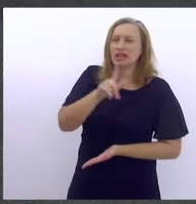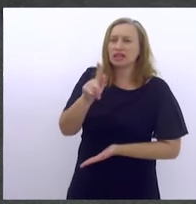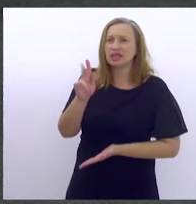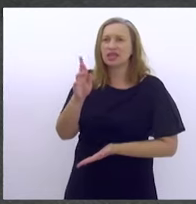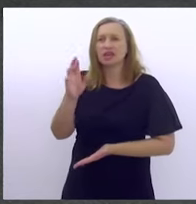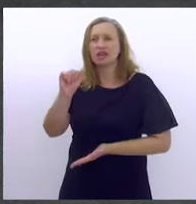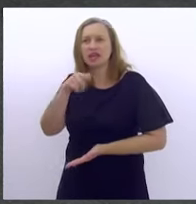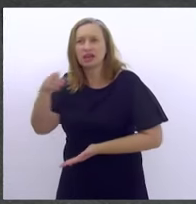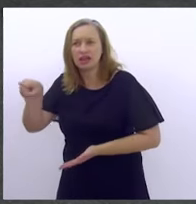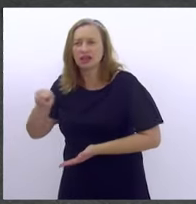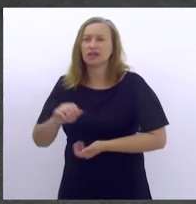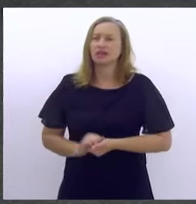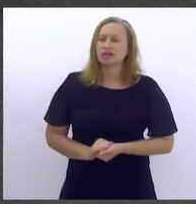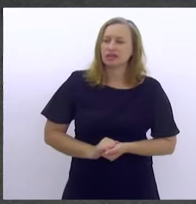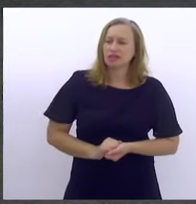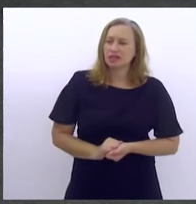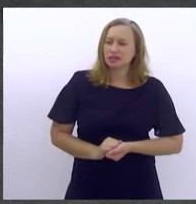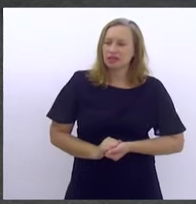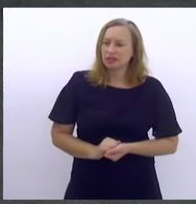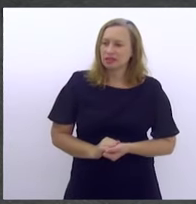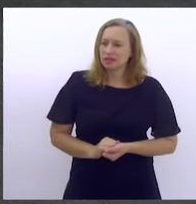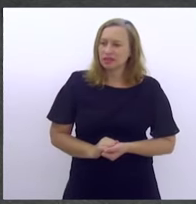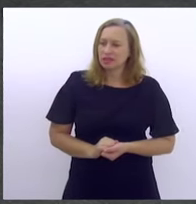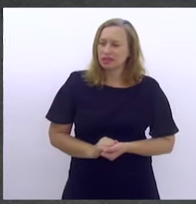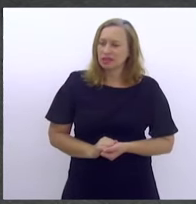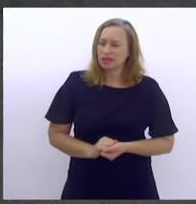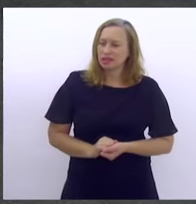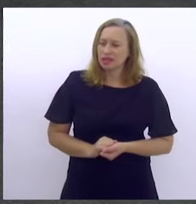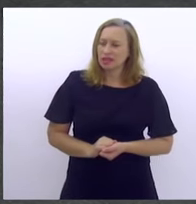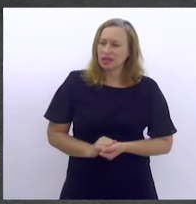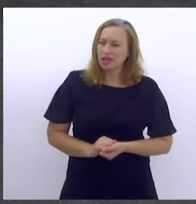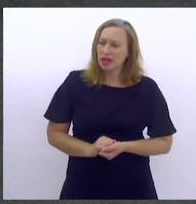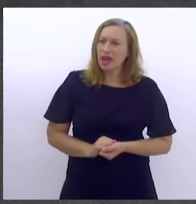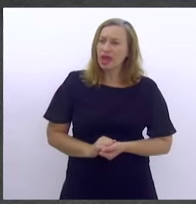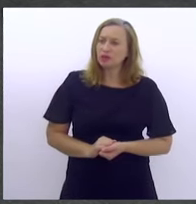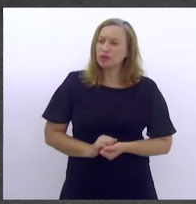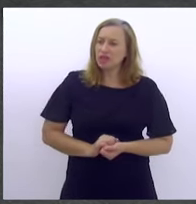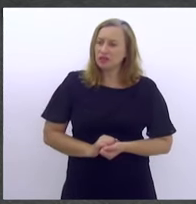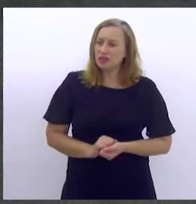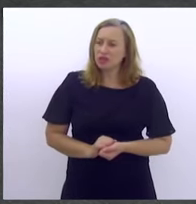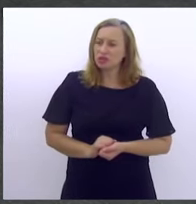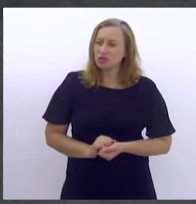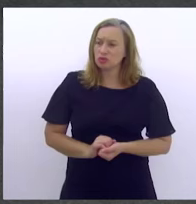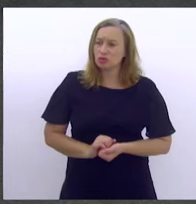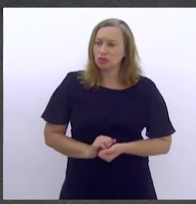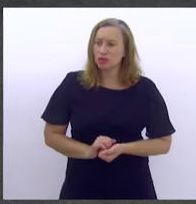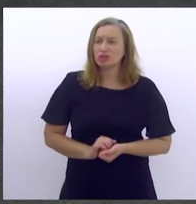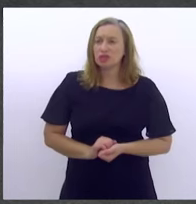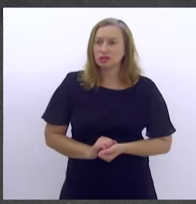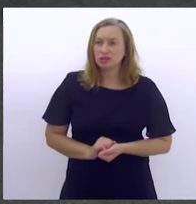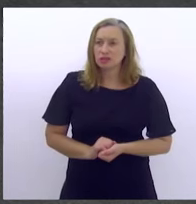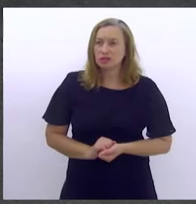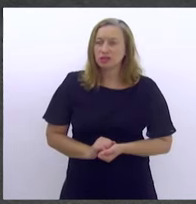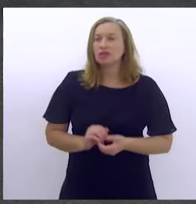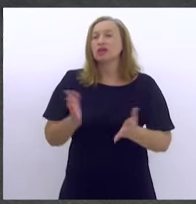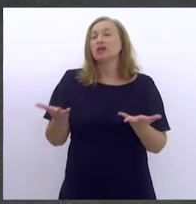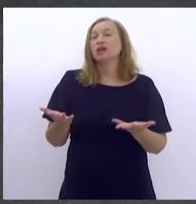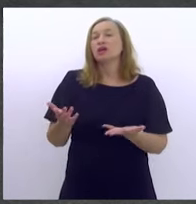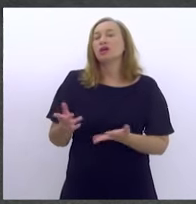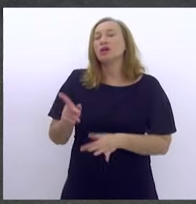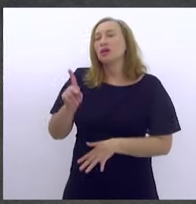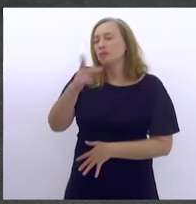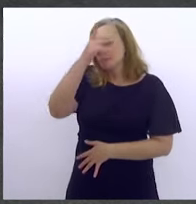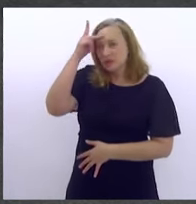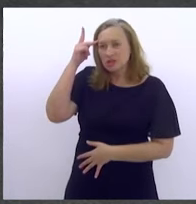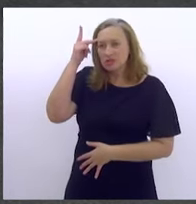inativos, veteranos, vitimados e as suas pensionistas que ficaram sem os seus filho, sem o seu marido, sem o seu irmão,